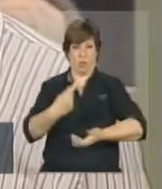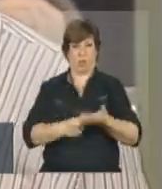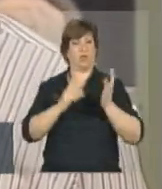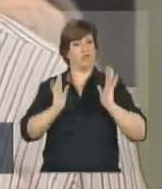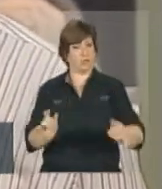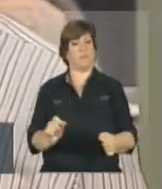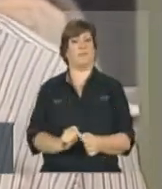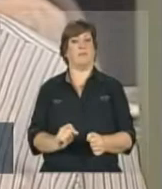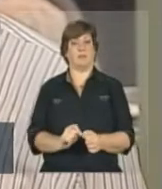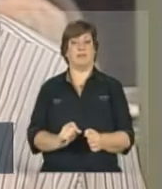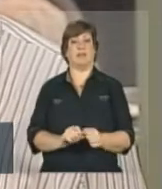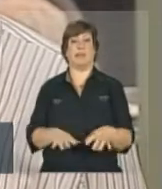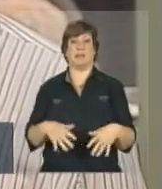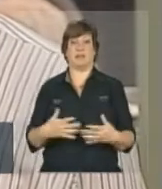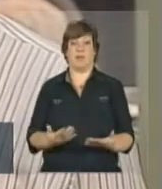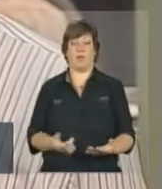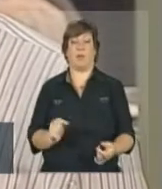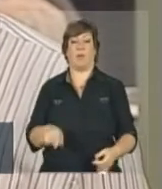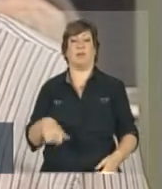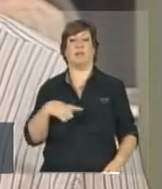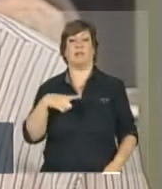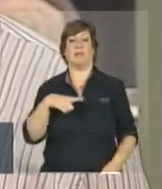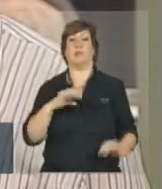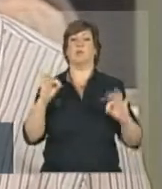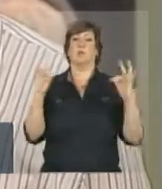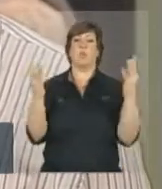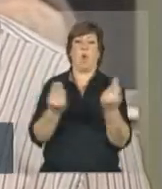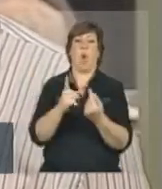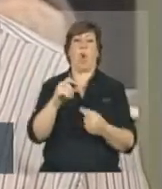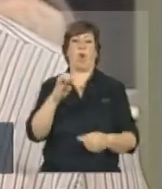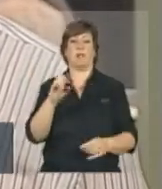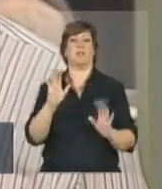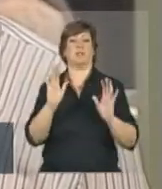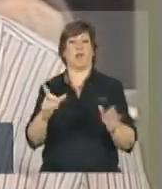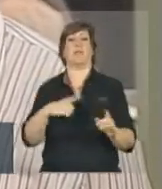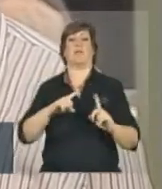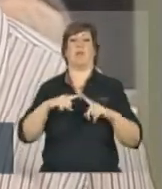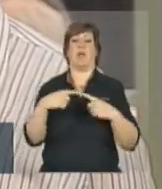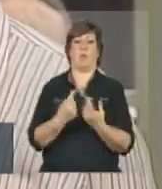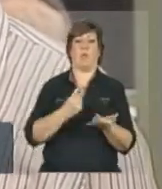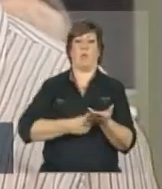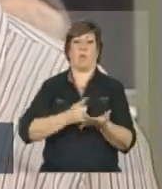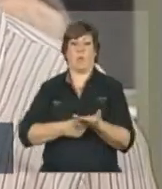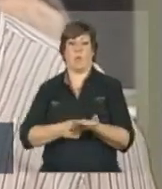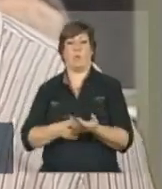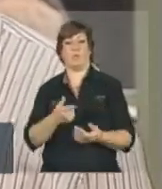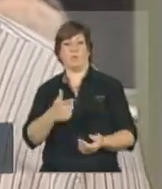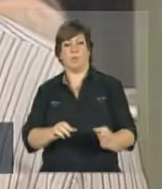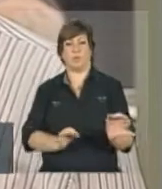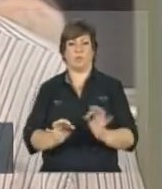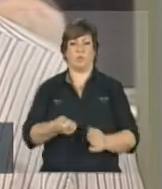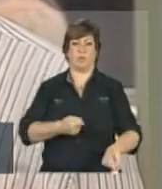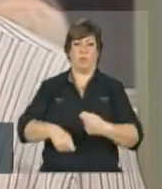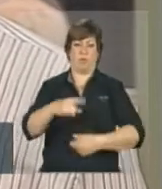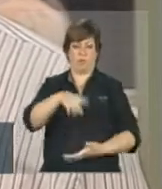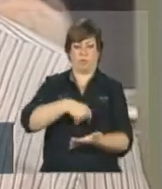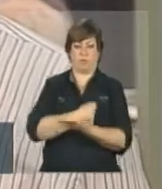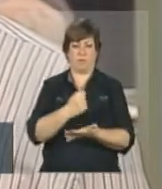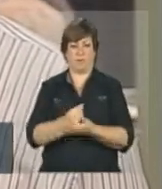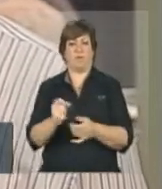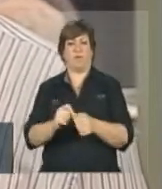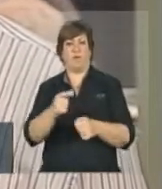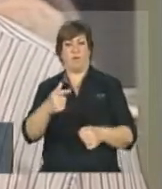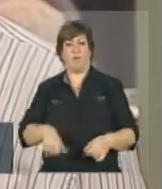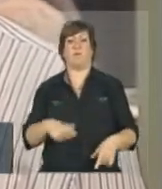foi realizado. Né? Então, praticamente todos os lotes já houve essa renegociação dos contratos,